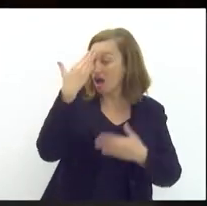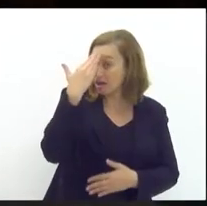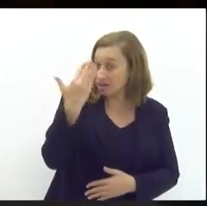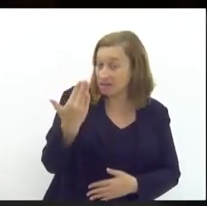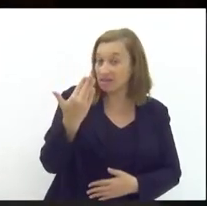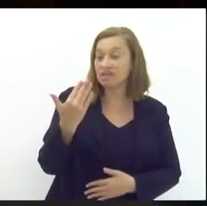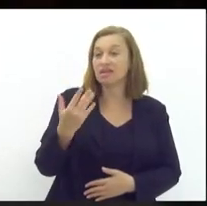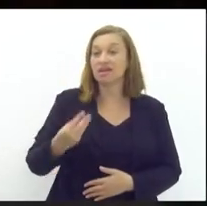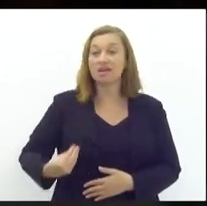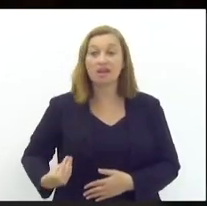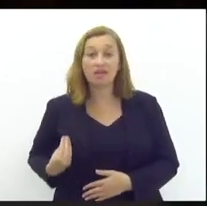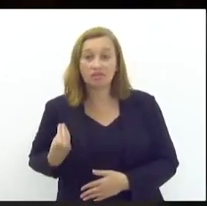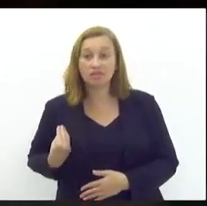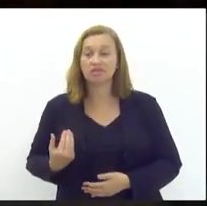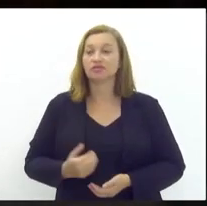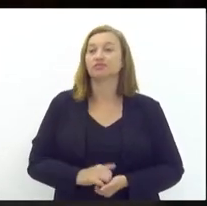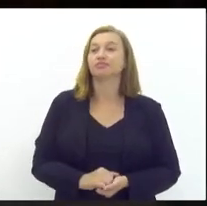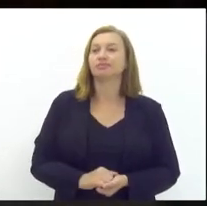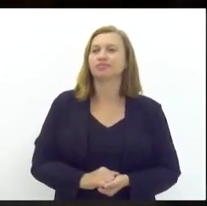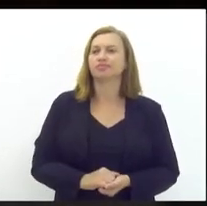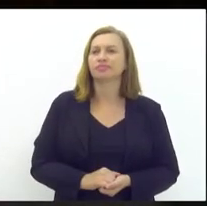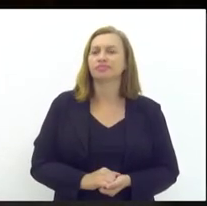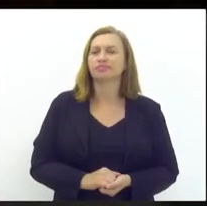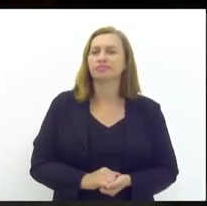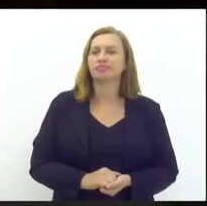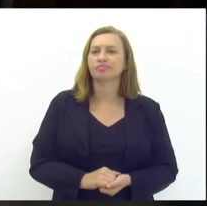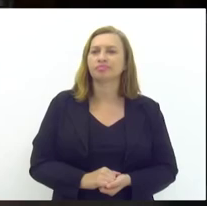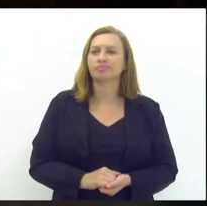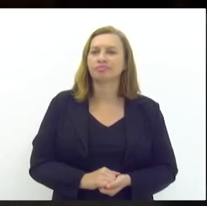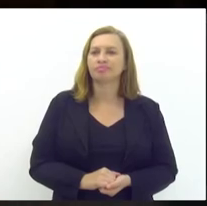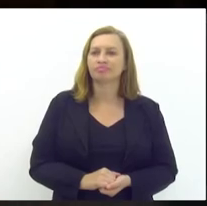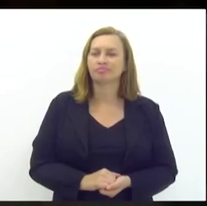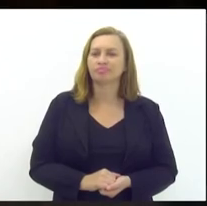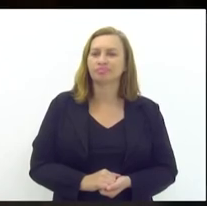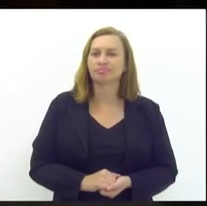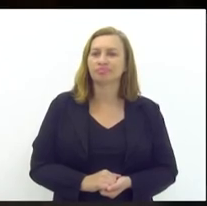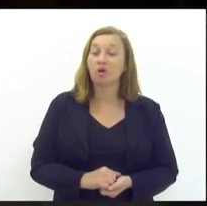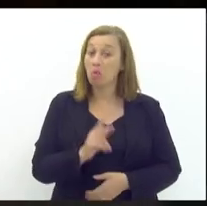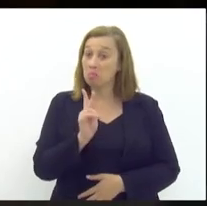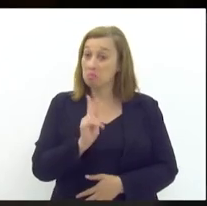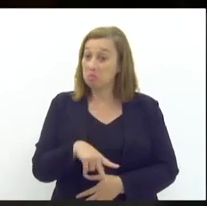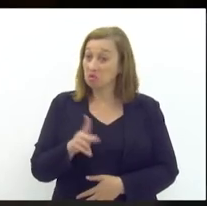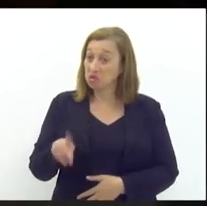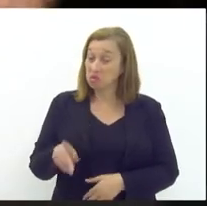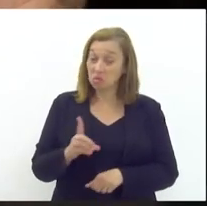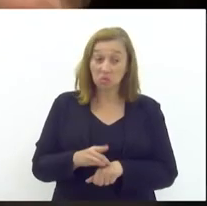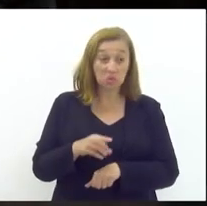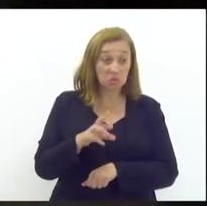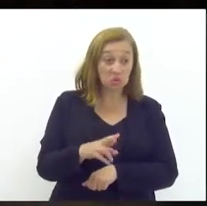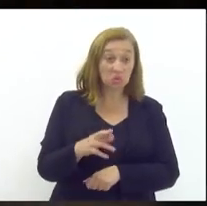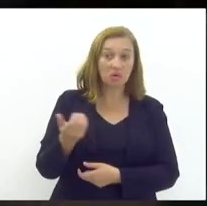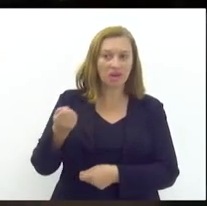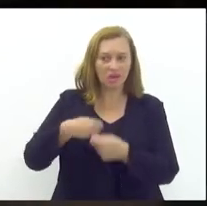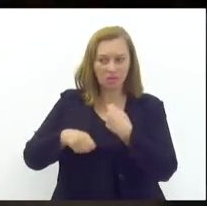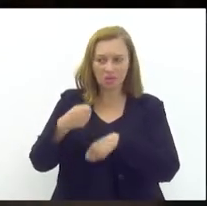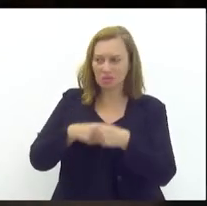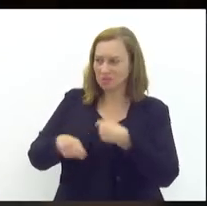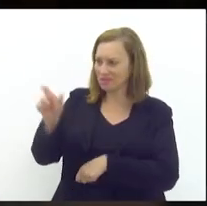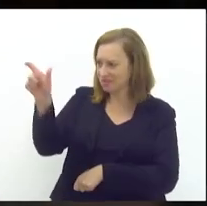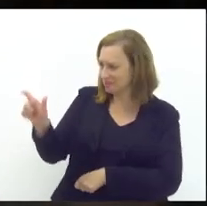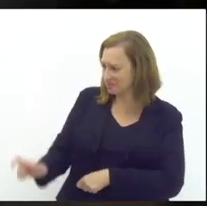as presenças do nosso professor Doutor economia